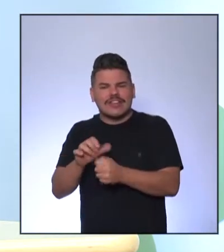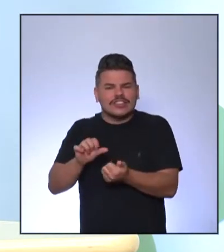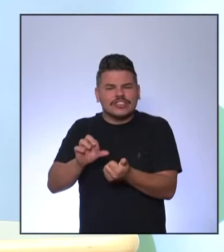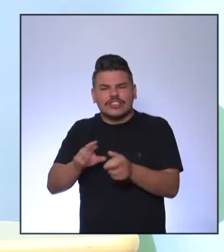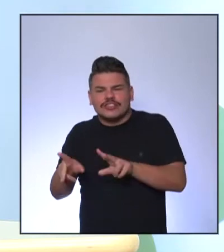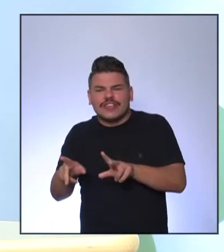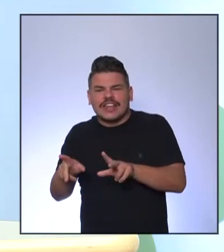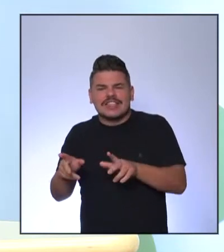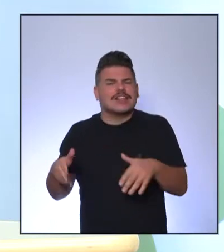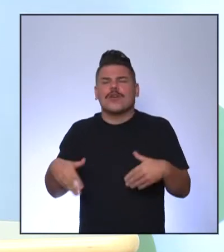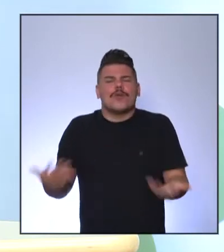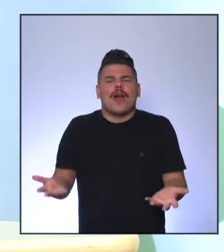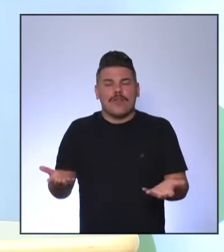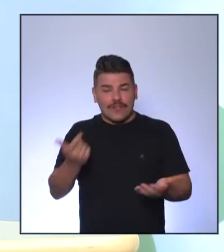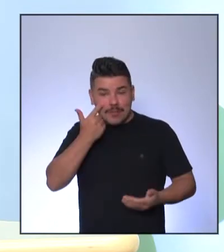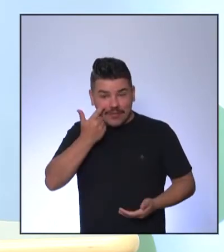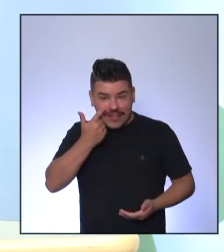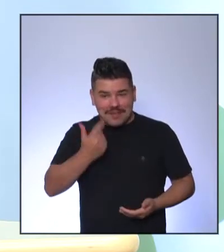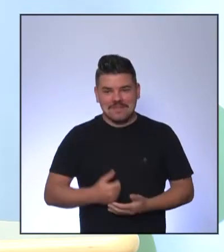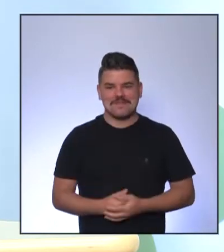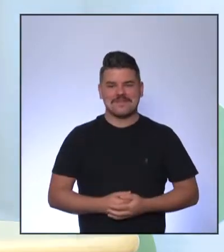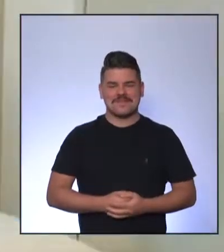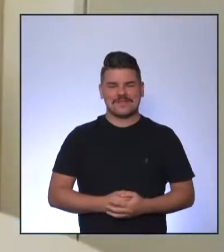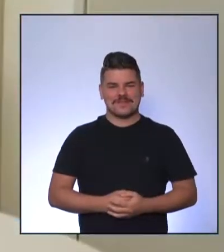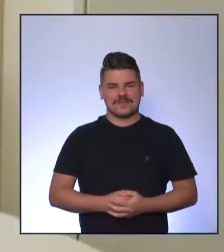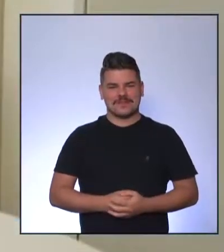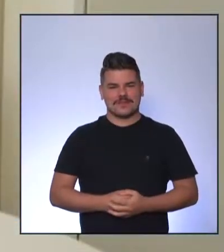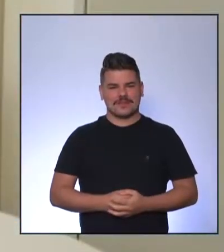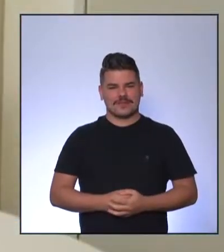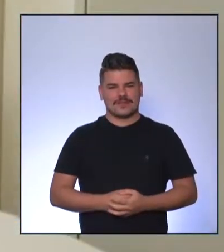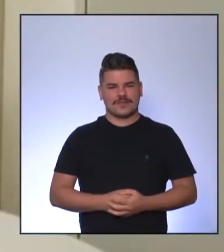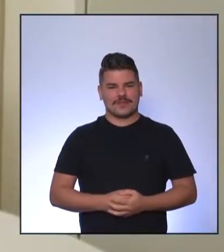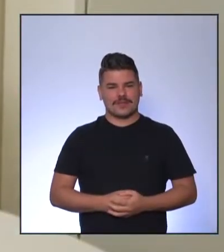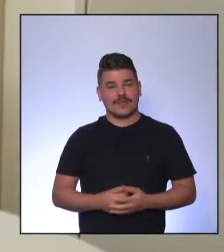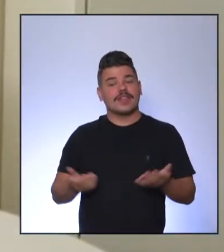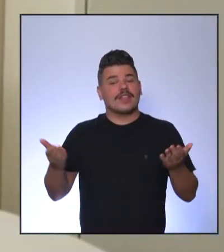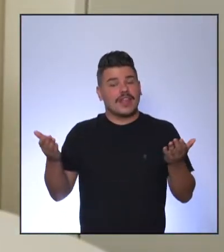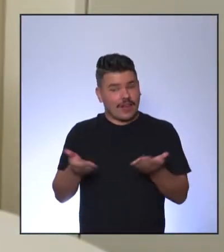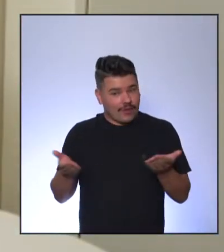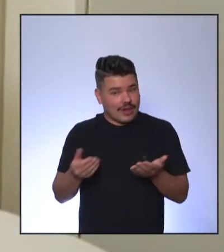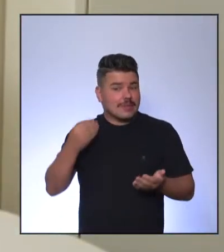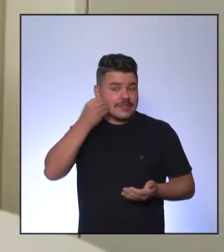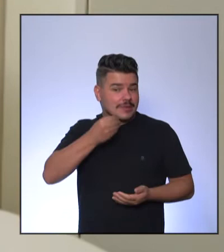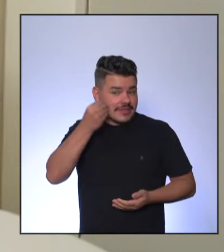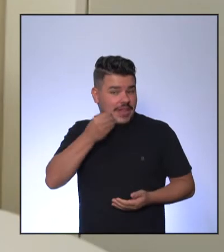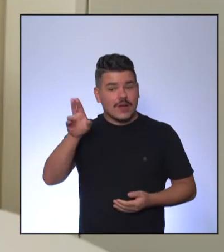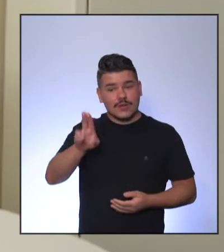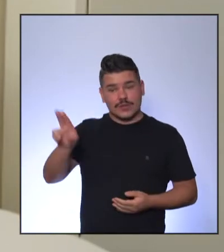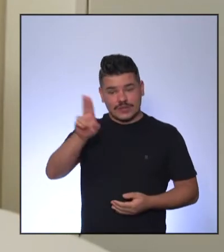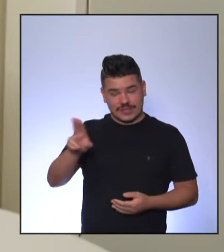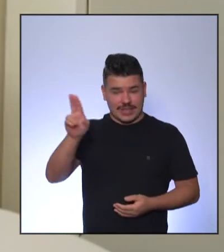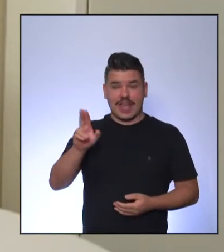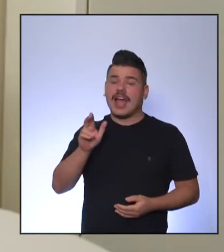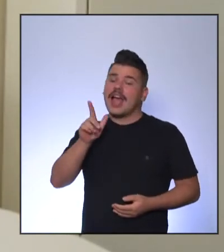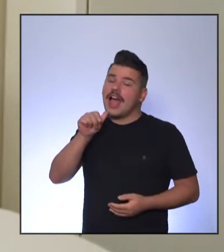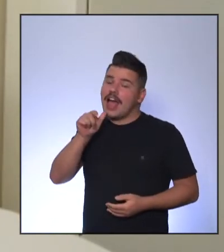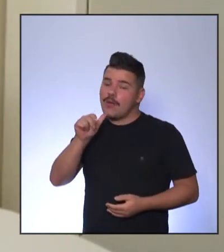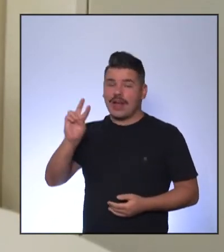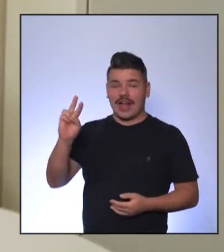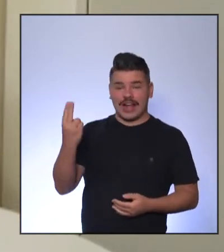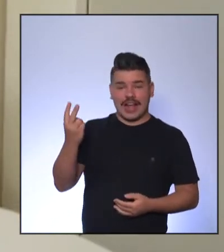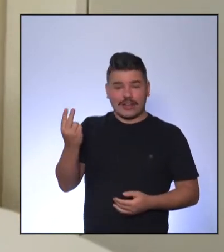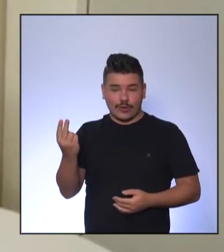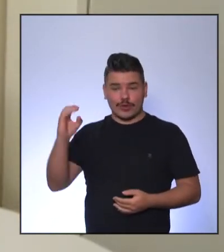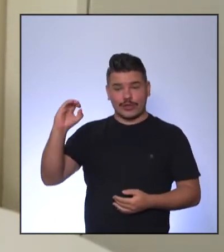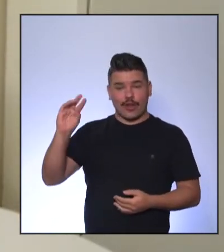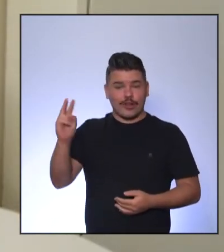têm razão, tá? Para esse experimento, nós vamos usar água oxigenada, volume 10, ou peróxido